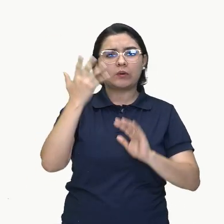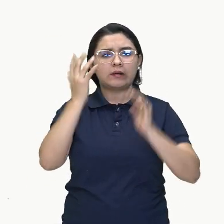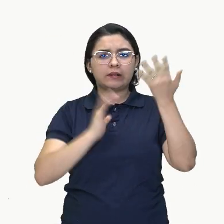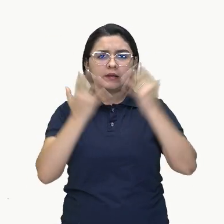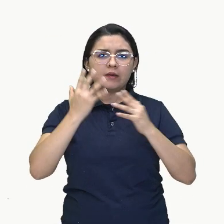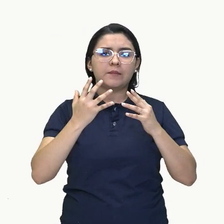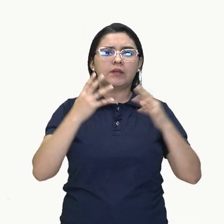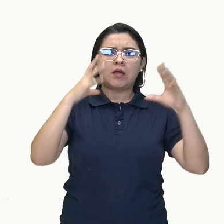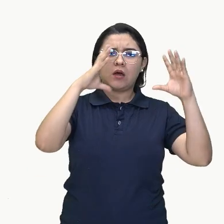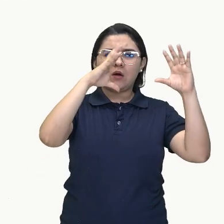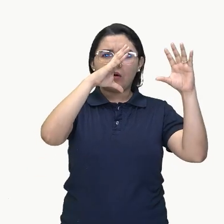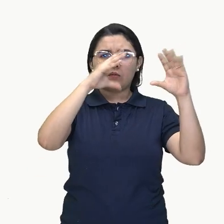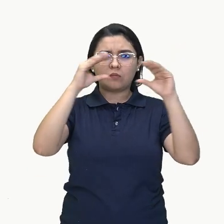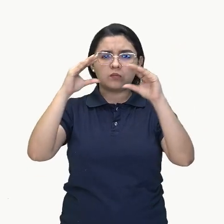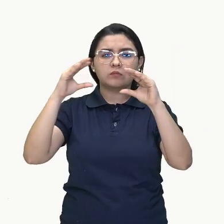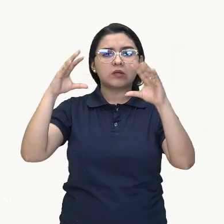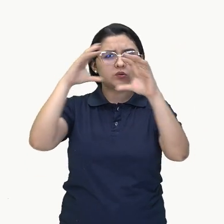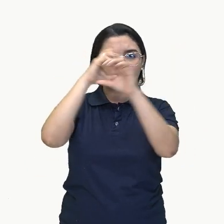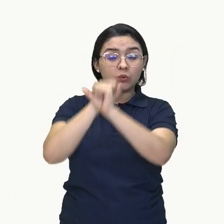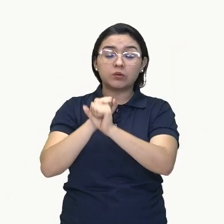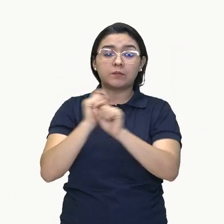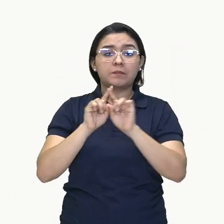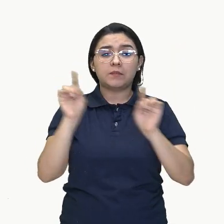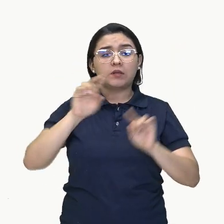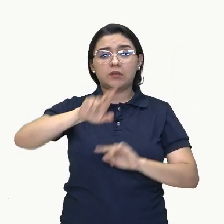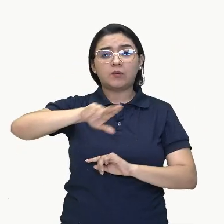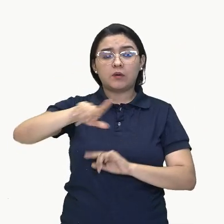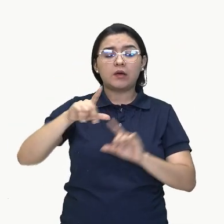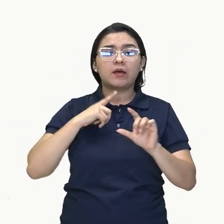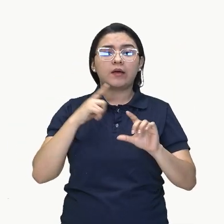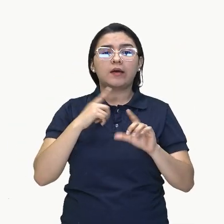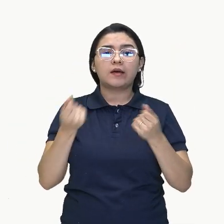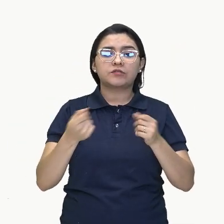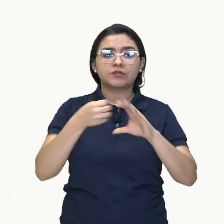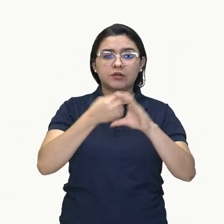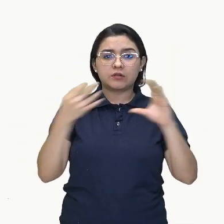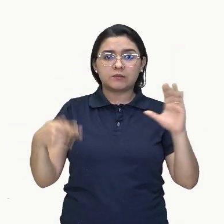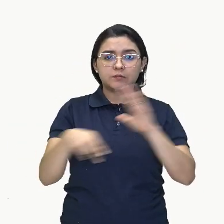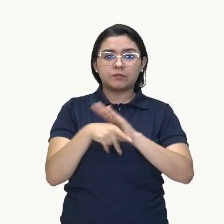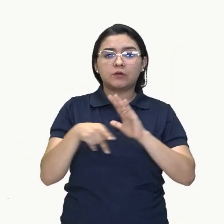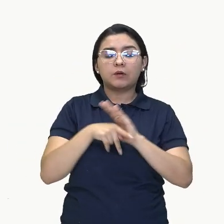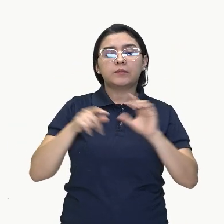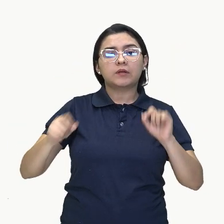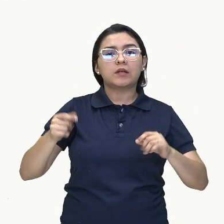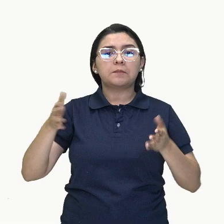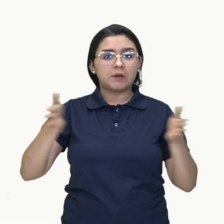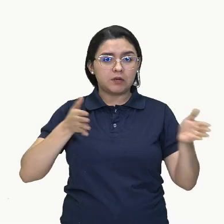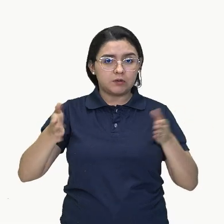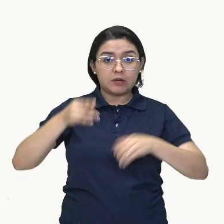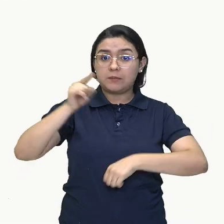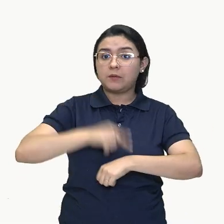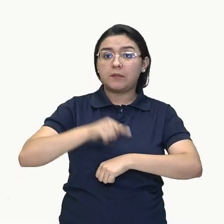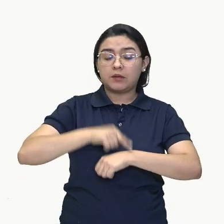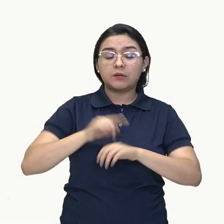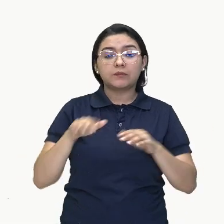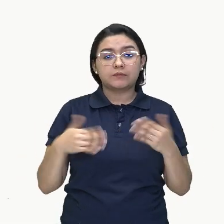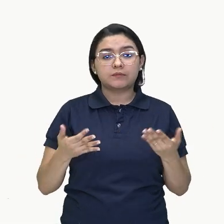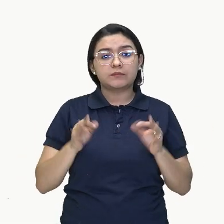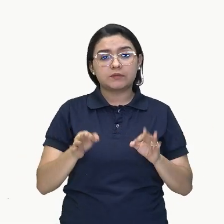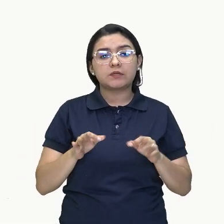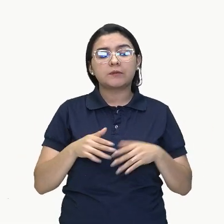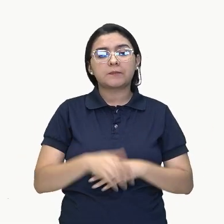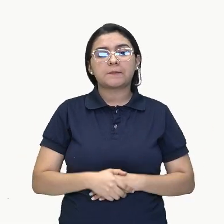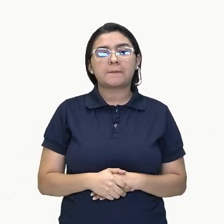está nublado, mas na verdade estamos falando das características momentâneas da atmosfera daquele momento, né? Ou seja,